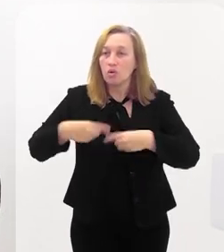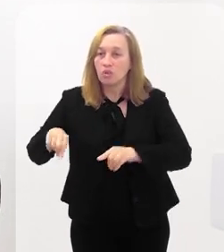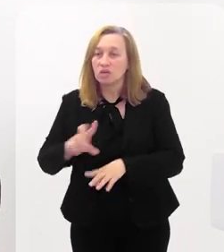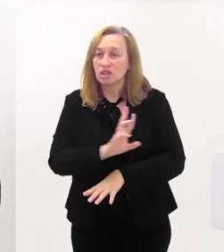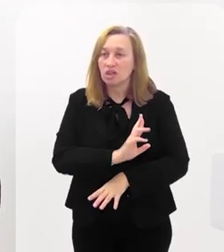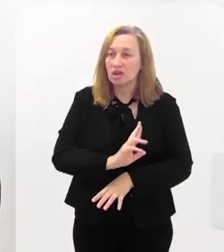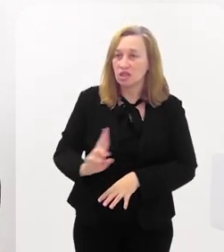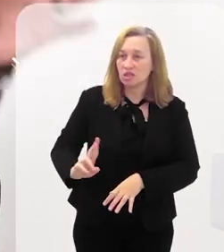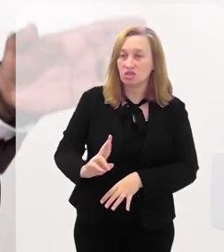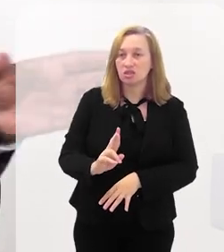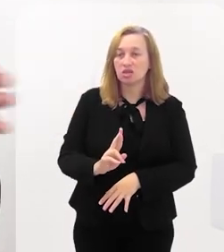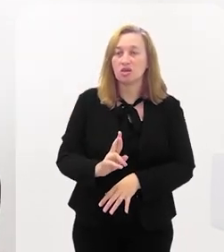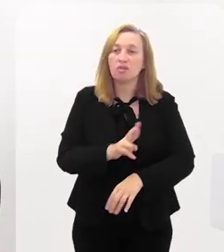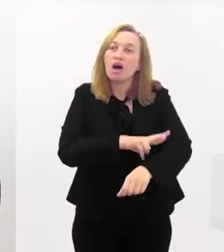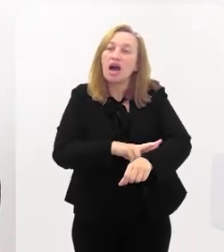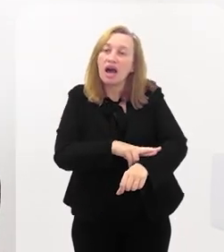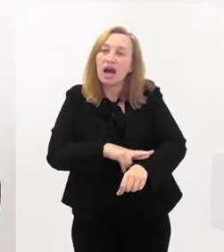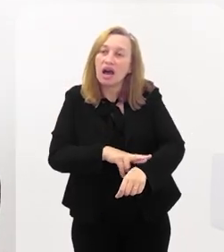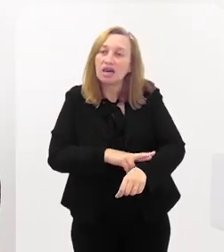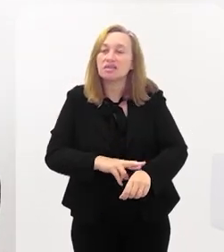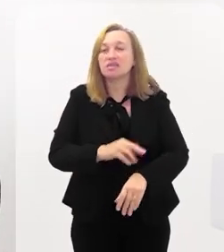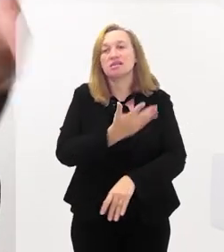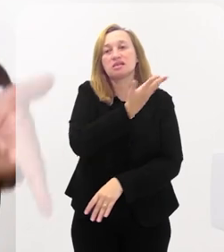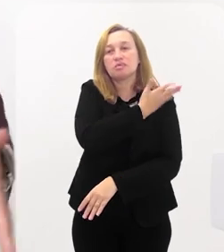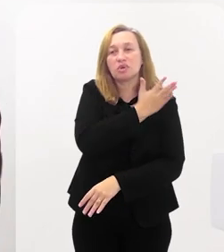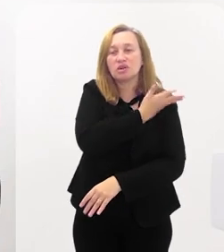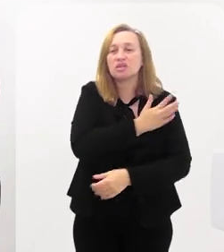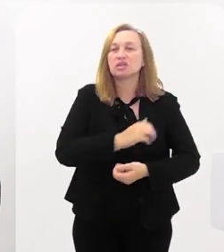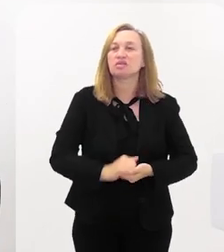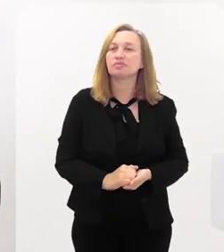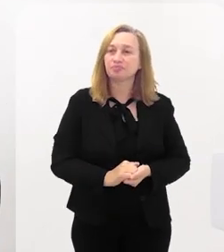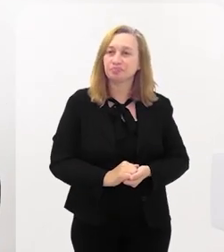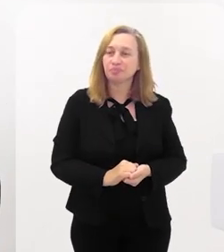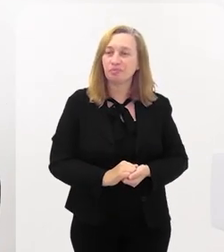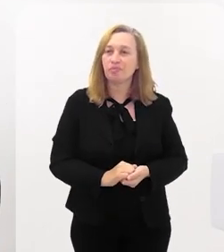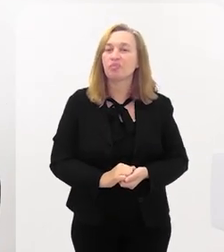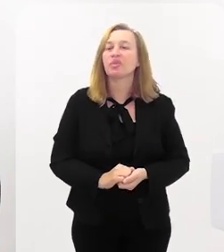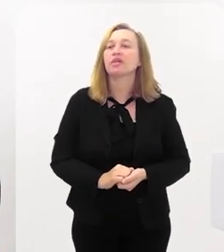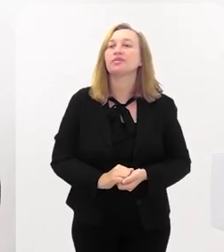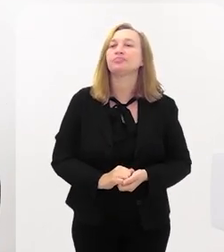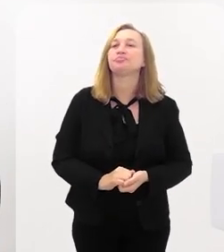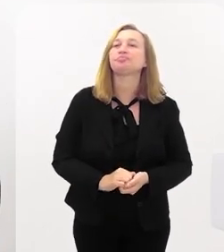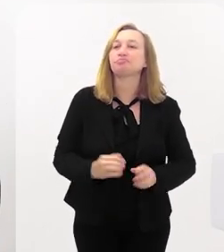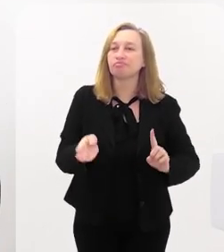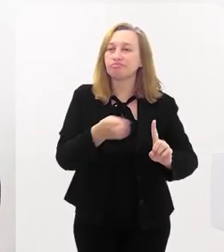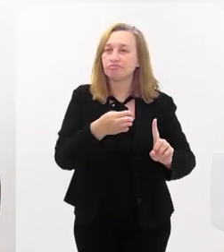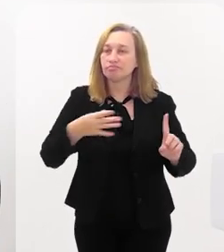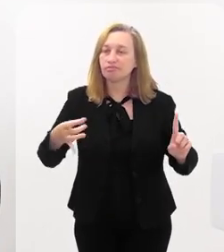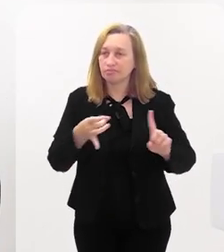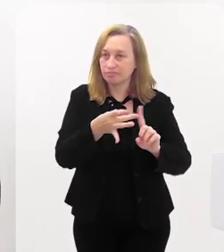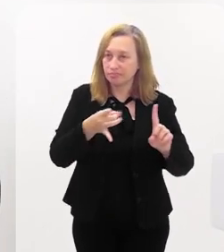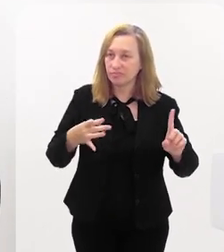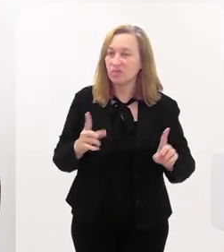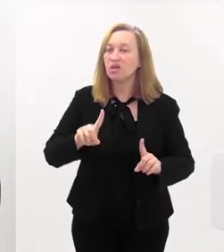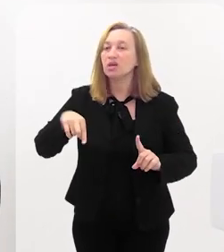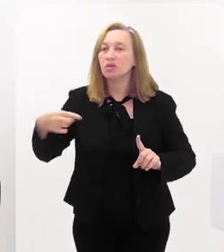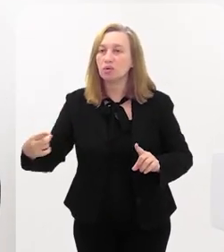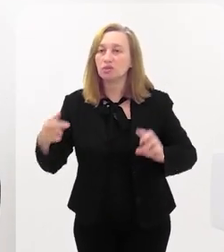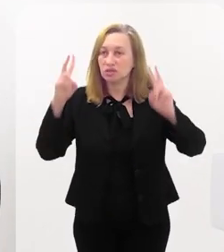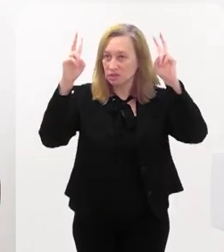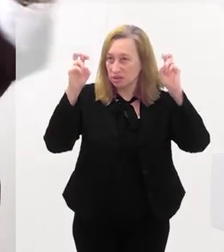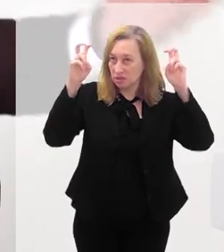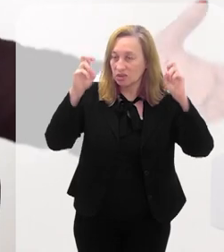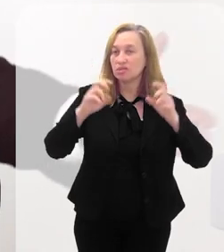discriminações, com esse tema imenso que tem, de combate à tolerância religiosa, ao preconceito racial, à LGBTfobia e demais